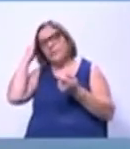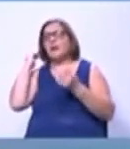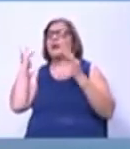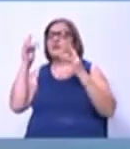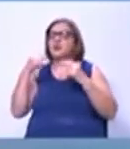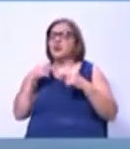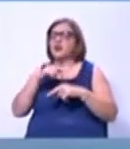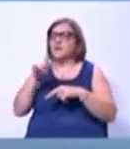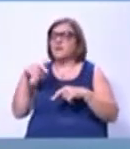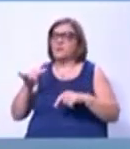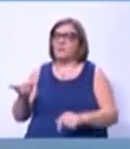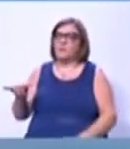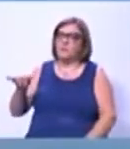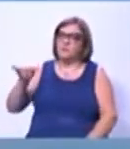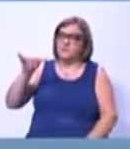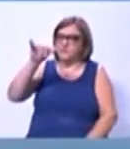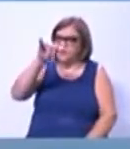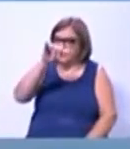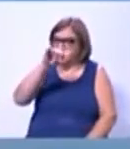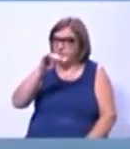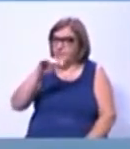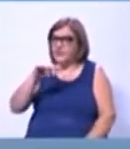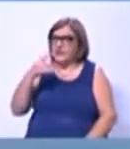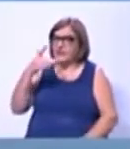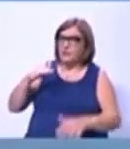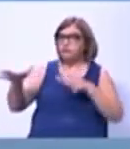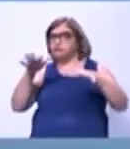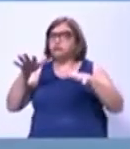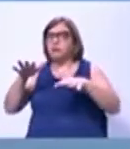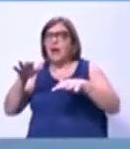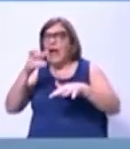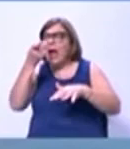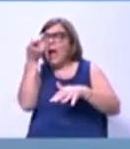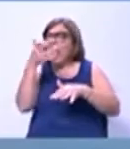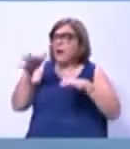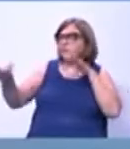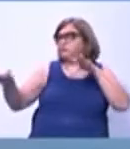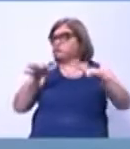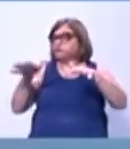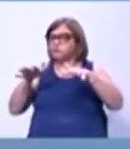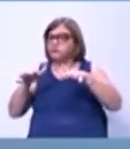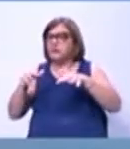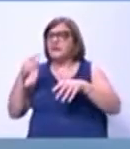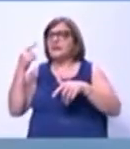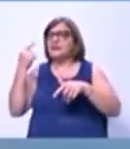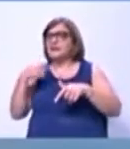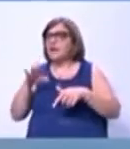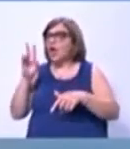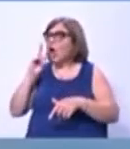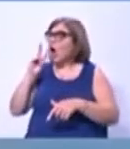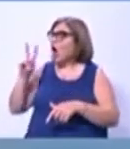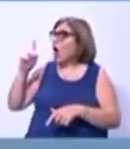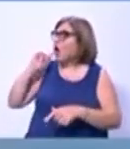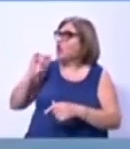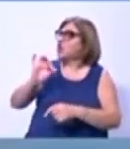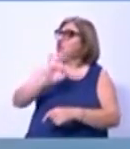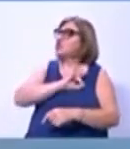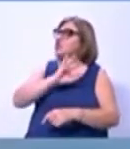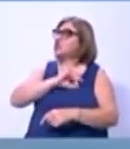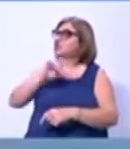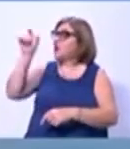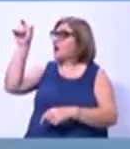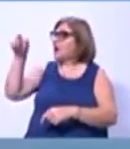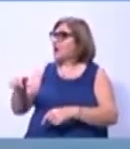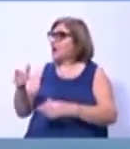exemplo, quando nós vamos num avião e sentimos uma turbulência, não é? E de repente olhamos para a hospedeira, não é? Se a hospedeira estiver